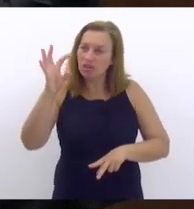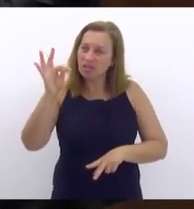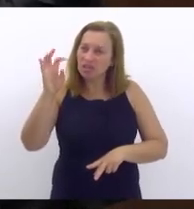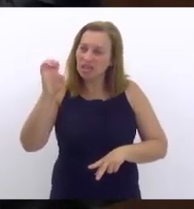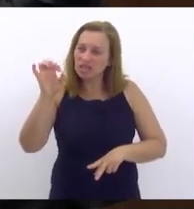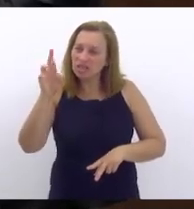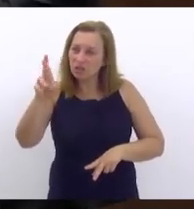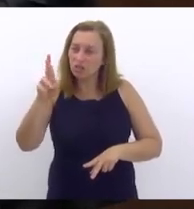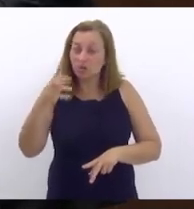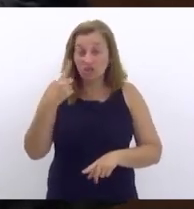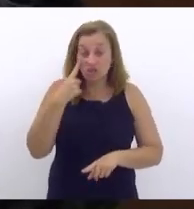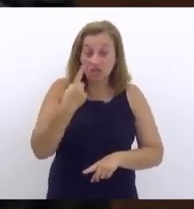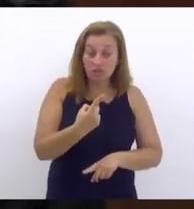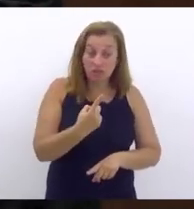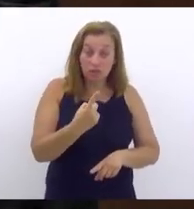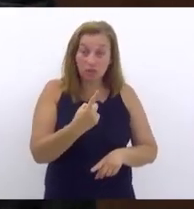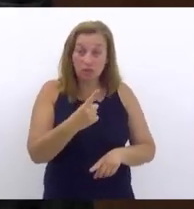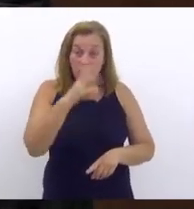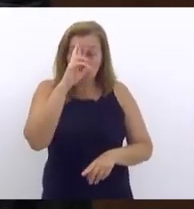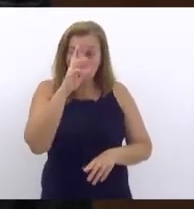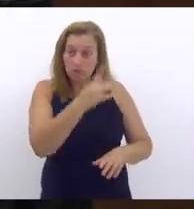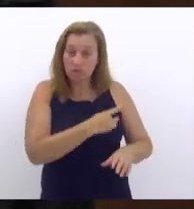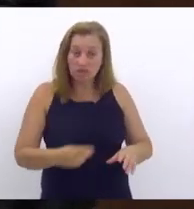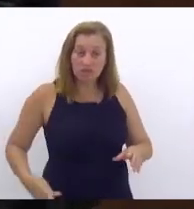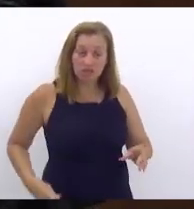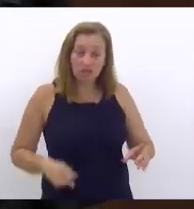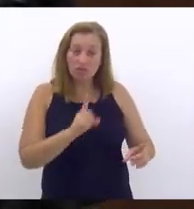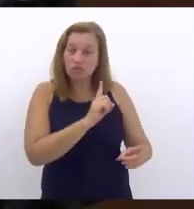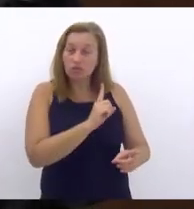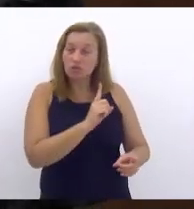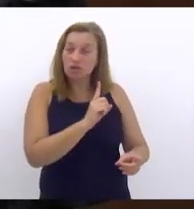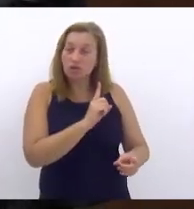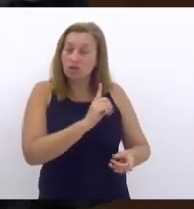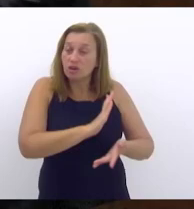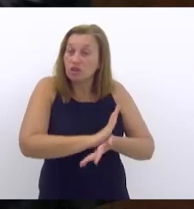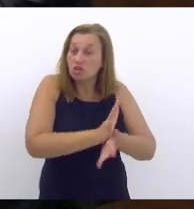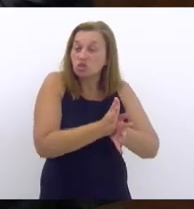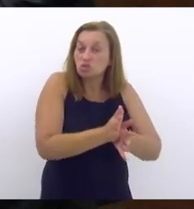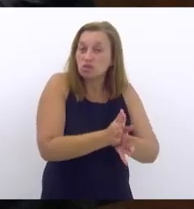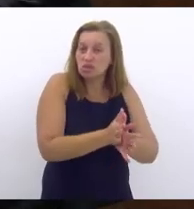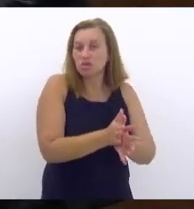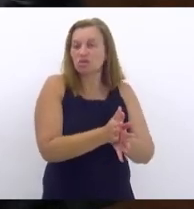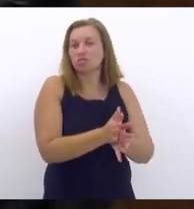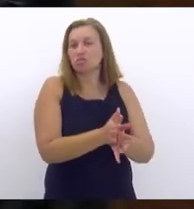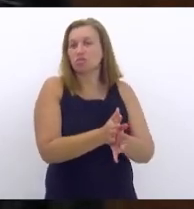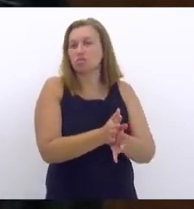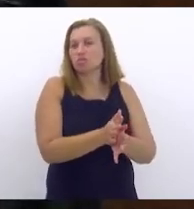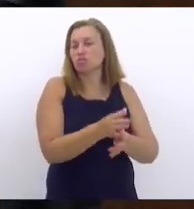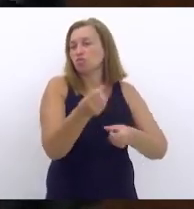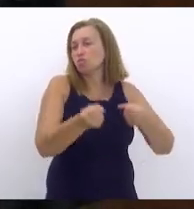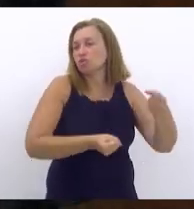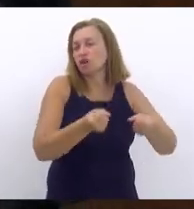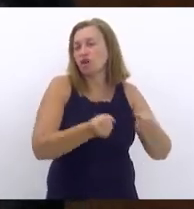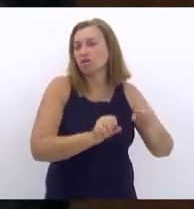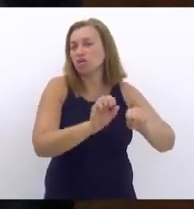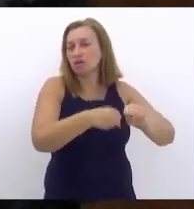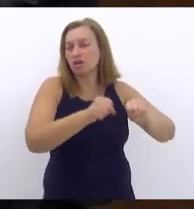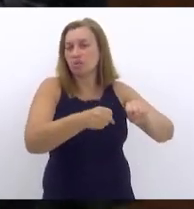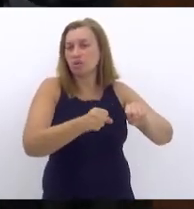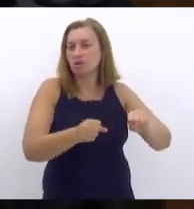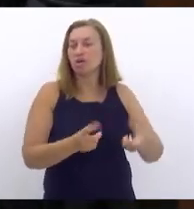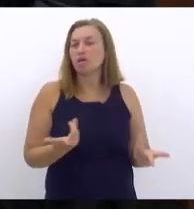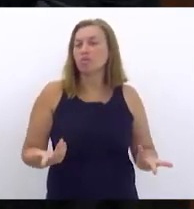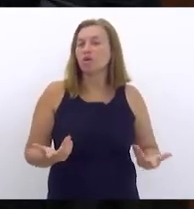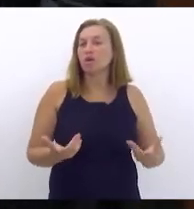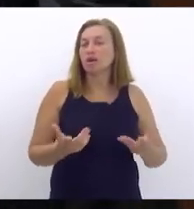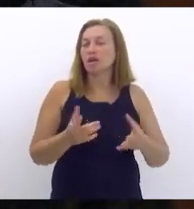desmanche, presidente. Um desmanche praticado pela empresa APL. APL, empresa que